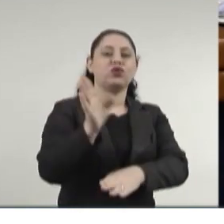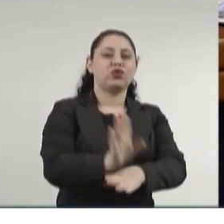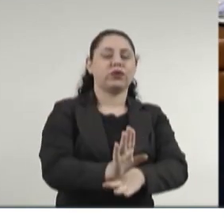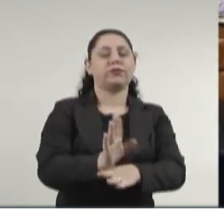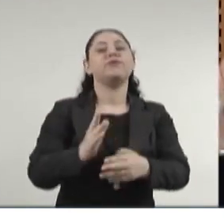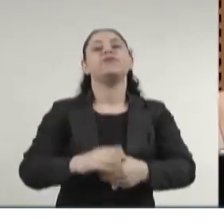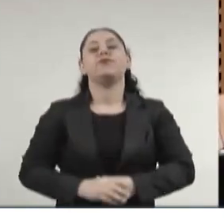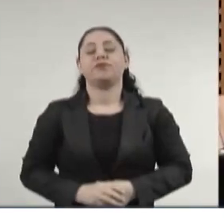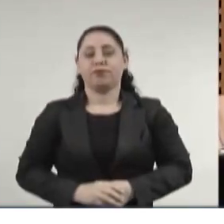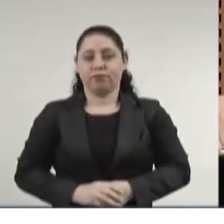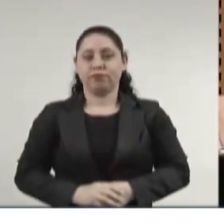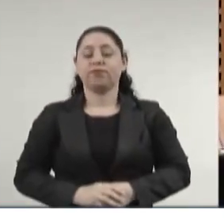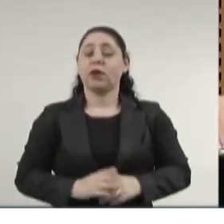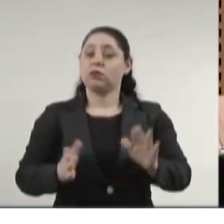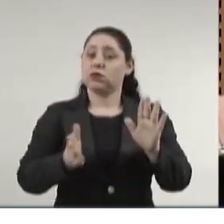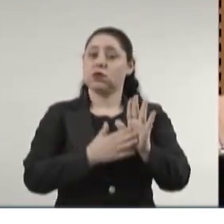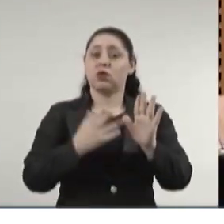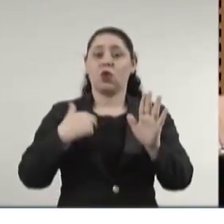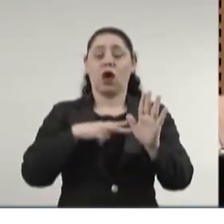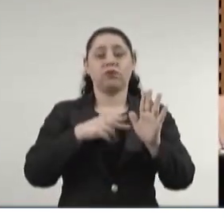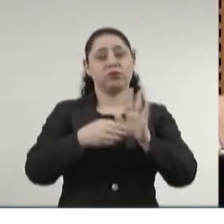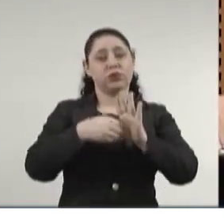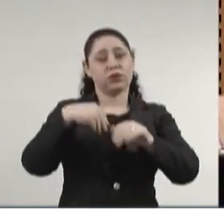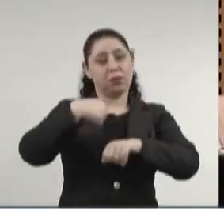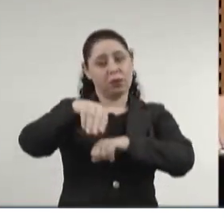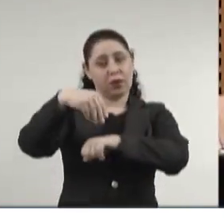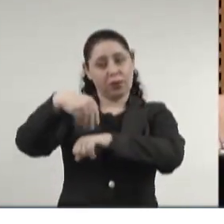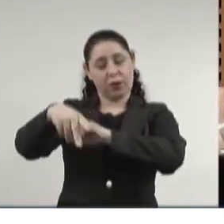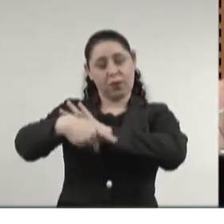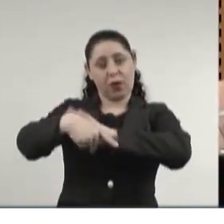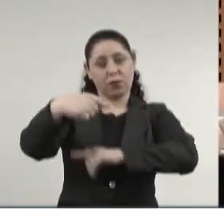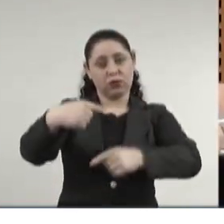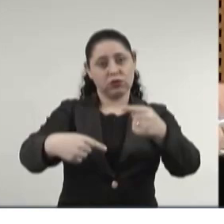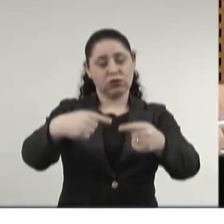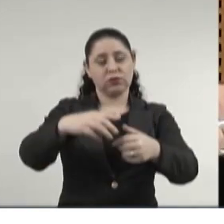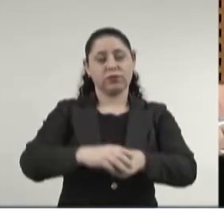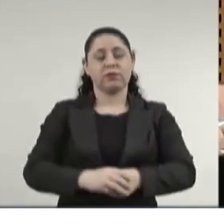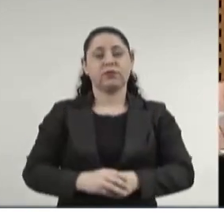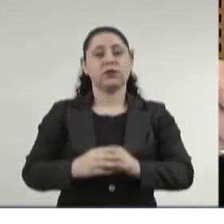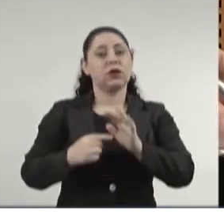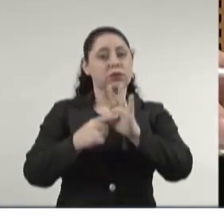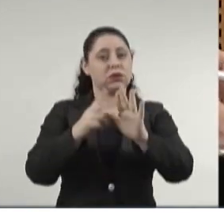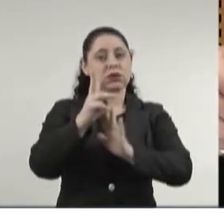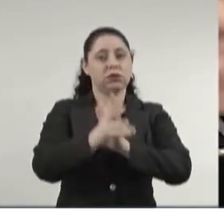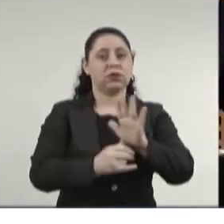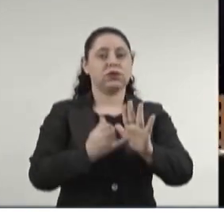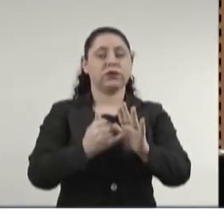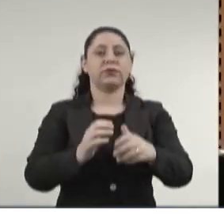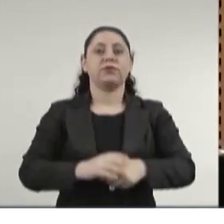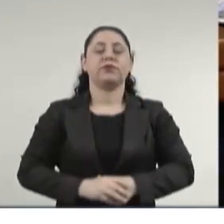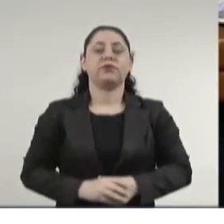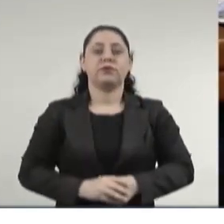é louvável a iniciativa, nós temos que encaminhar para discussão e apresentar um projeto.